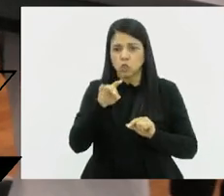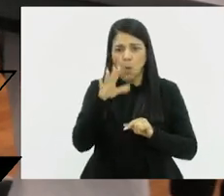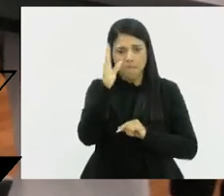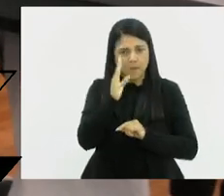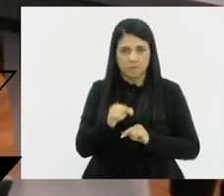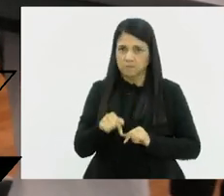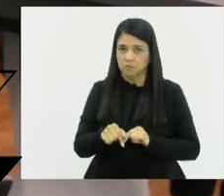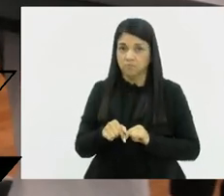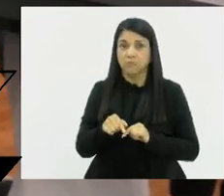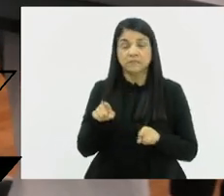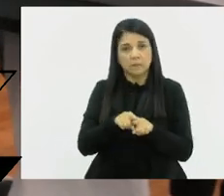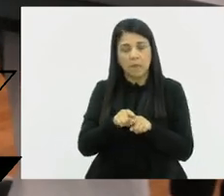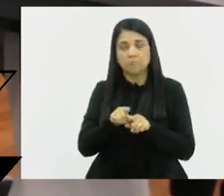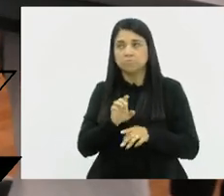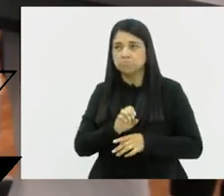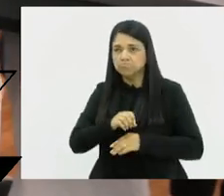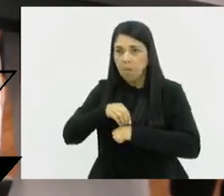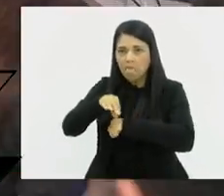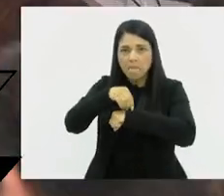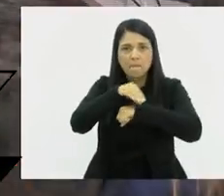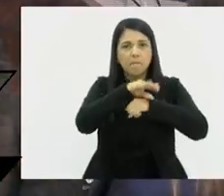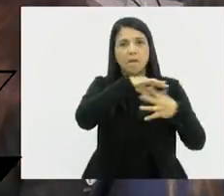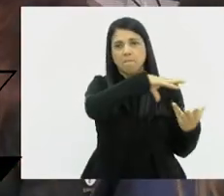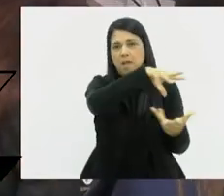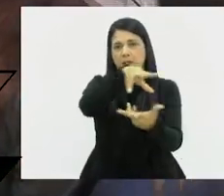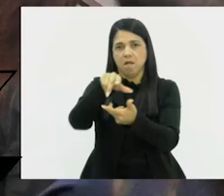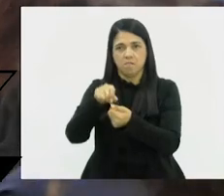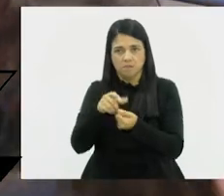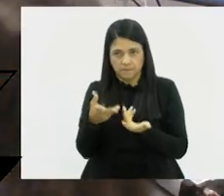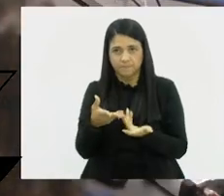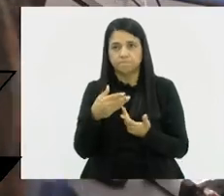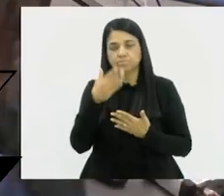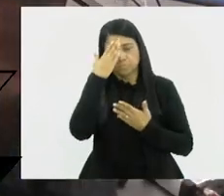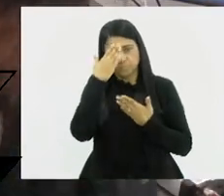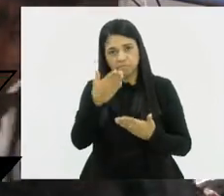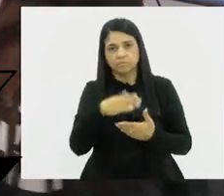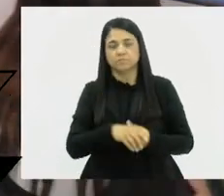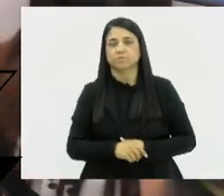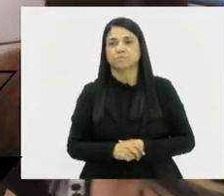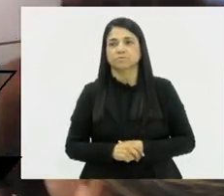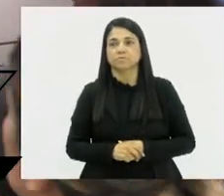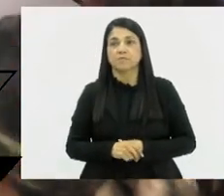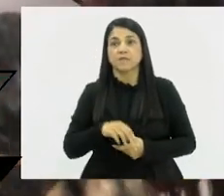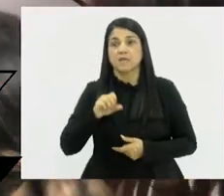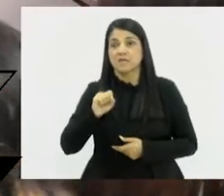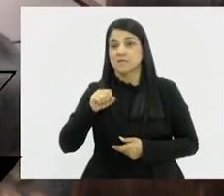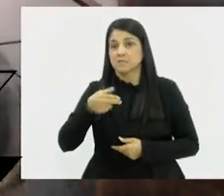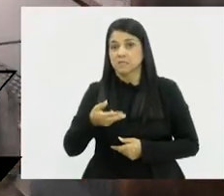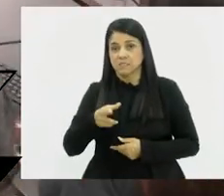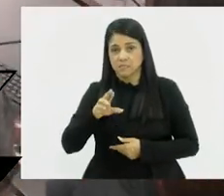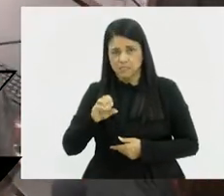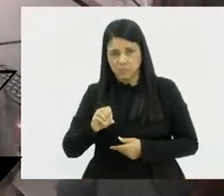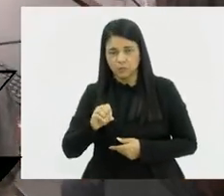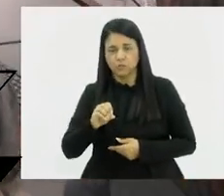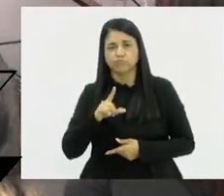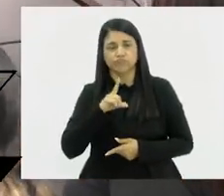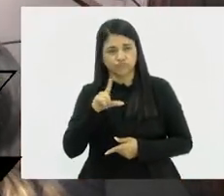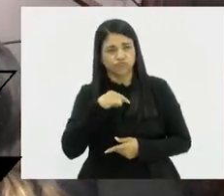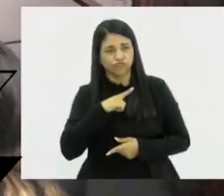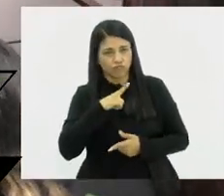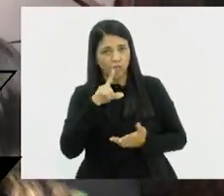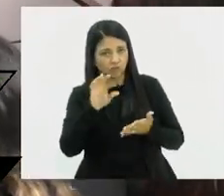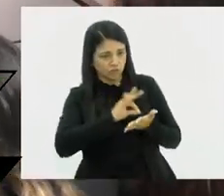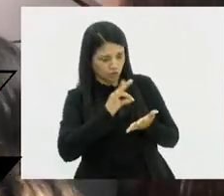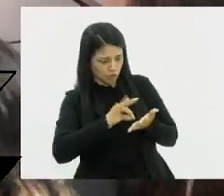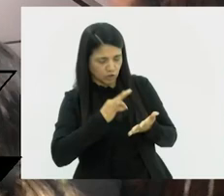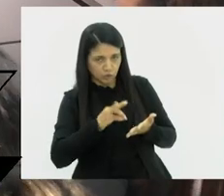também reflita para outros países. Obrigado. Agradeço, Sandro. Eu vou estabelecer aqui, a gente tem alguns inscritos,